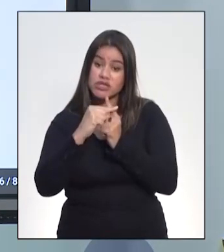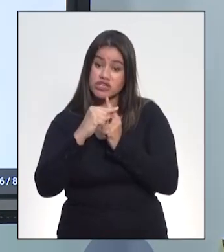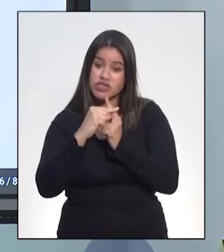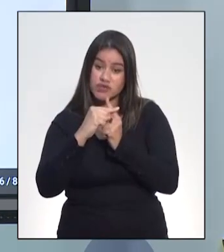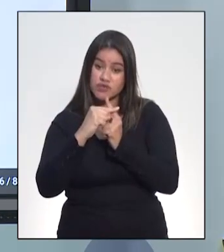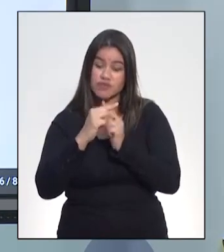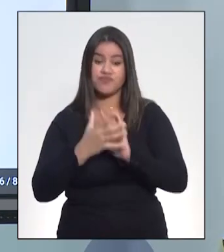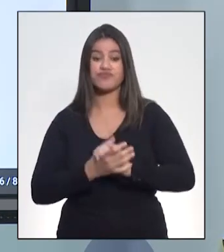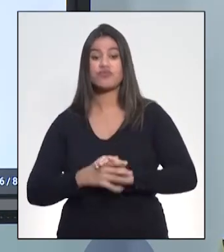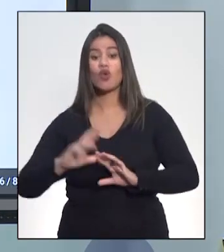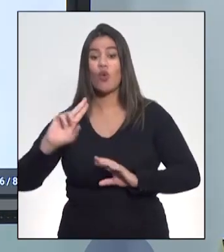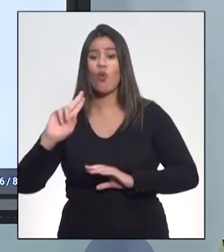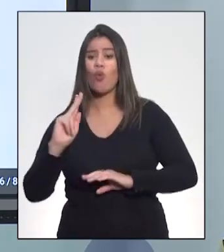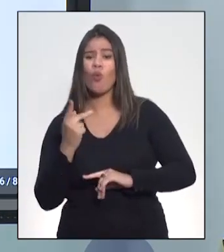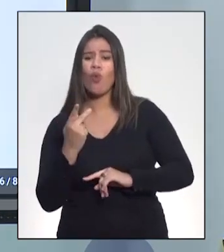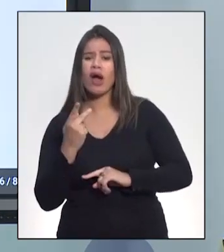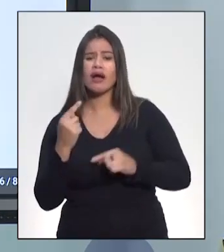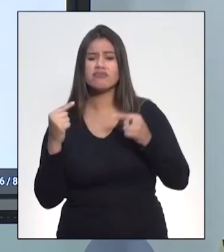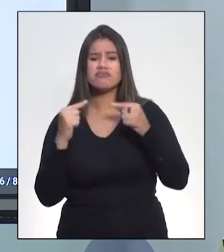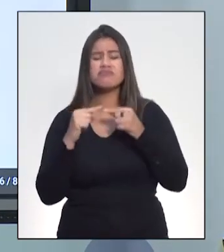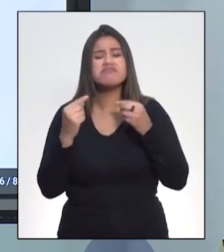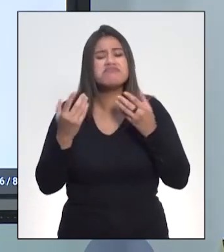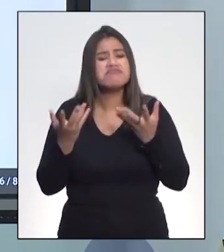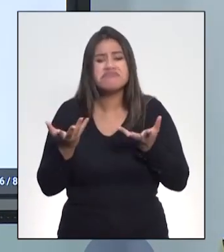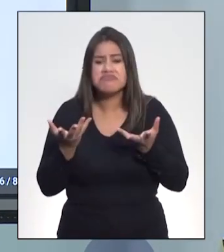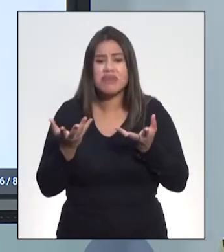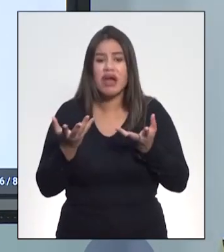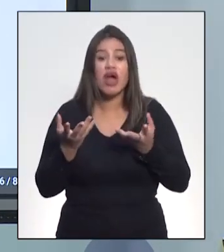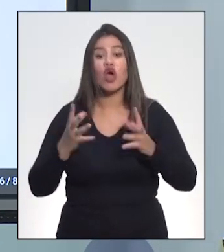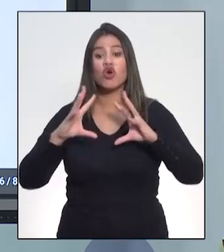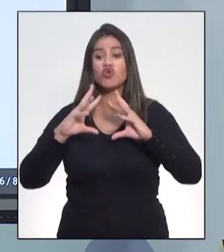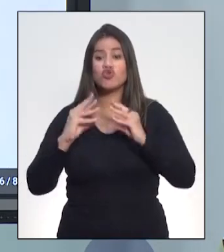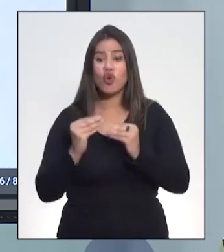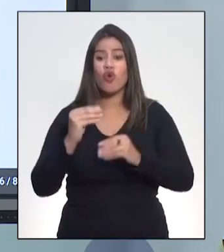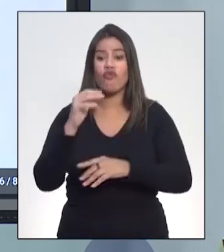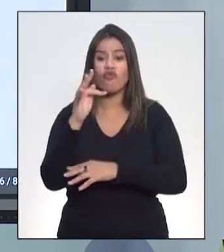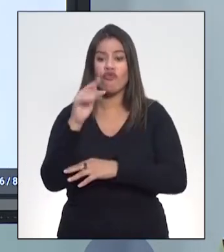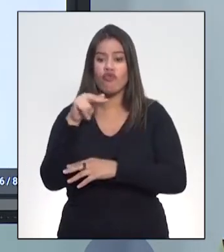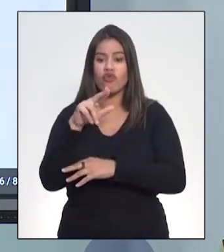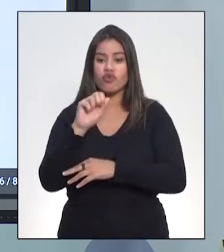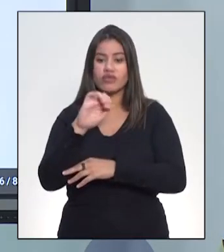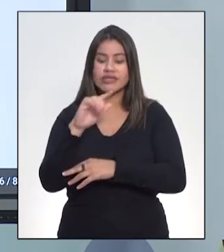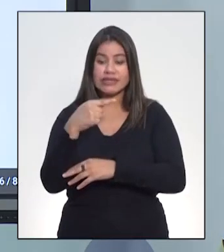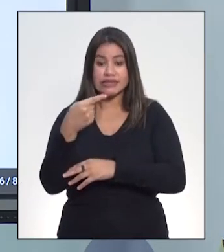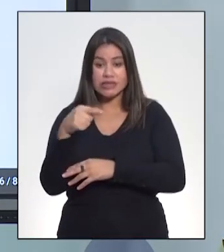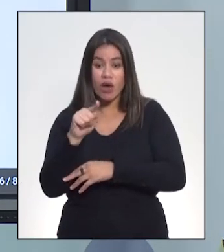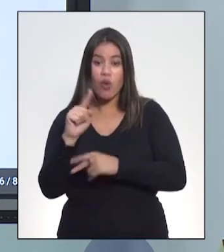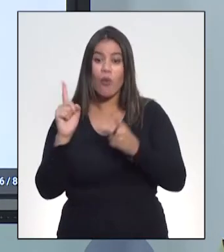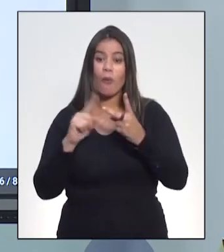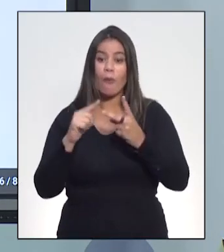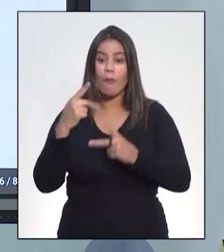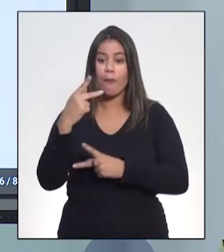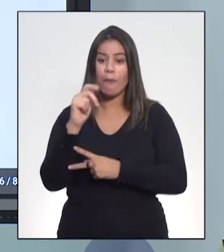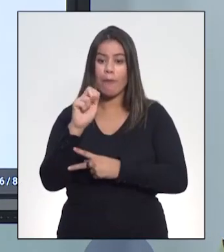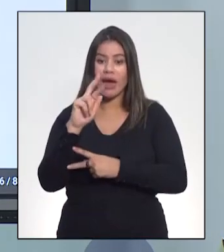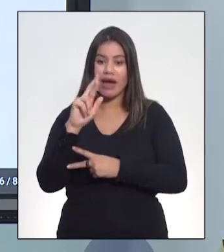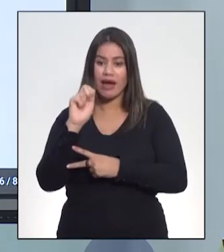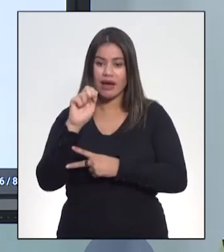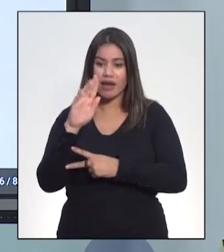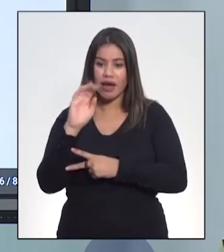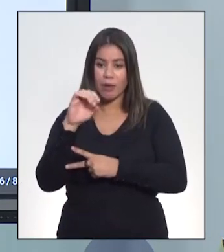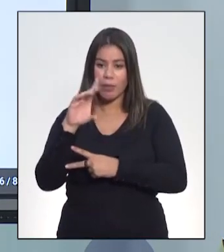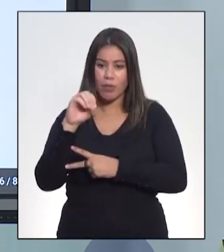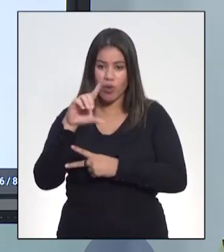H? Todas as minhas funções, todas as minhas parábolas que forem deste formato, elas vão cruzar o eixo X nesse